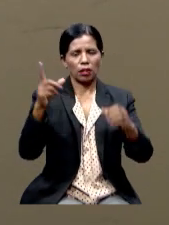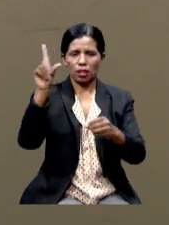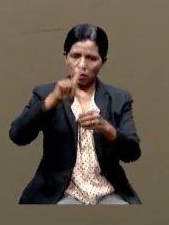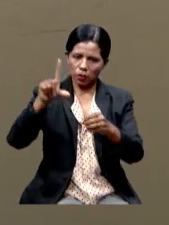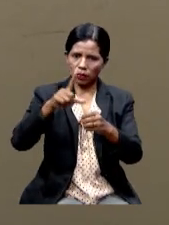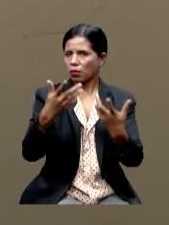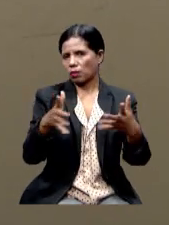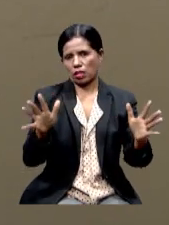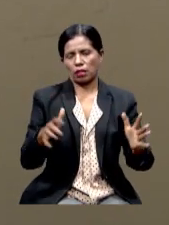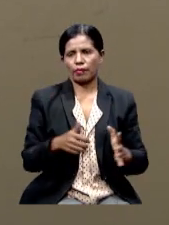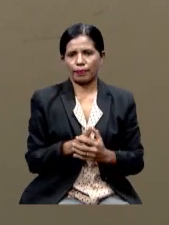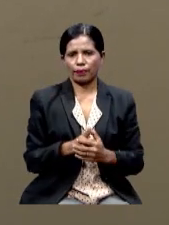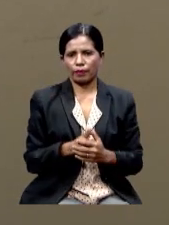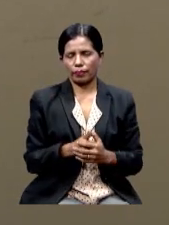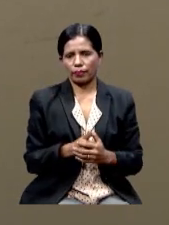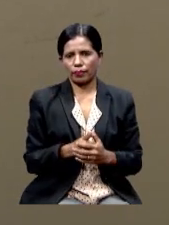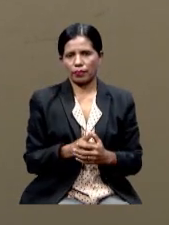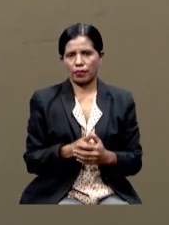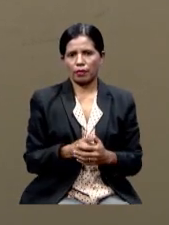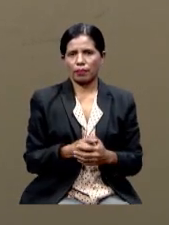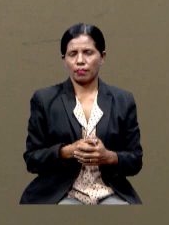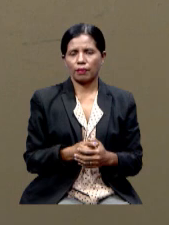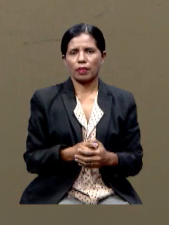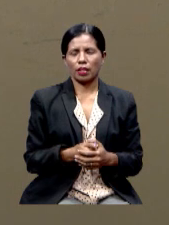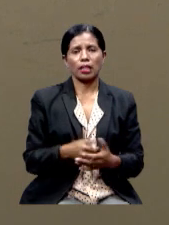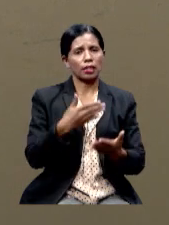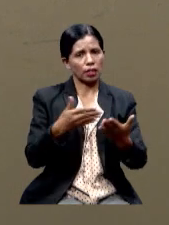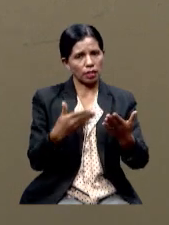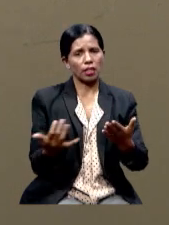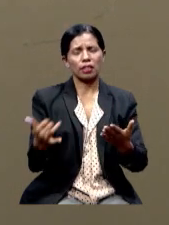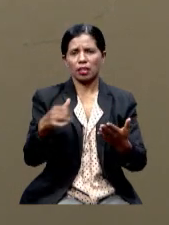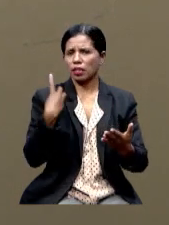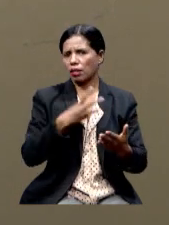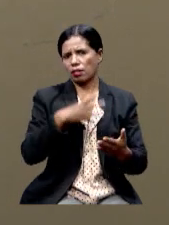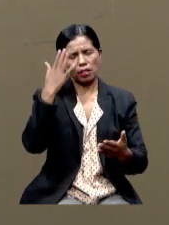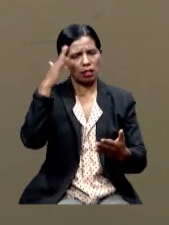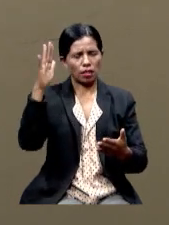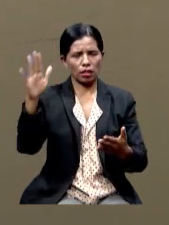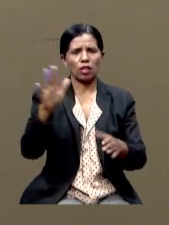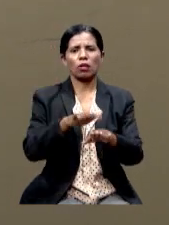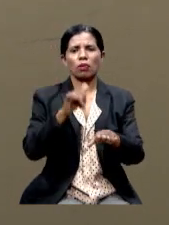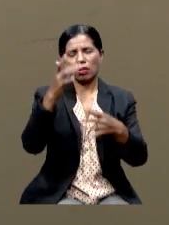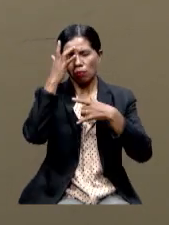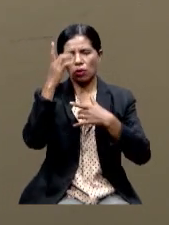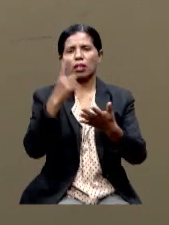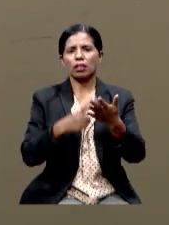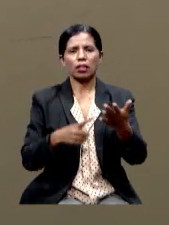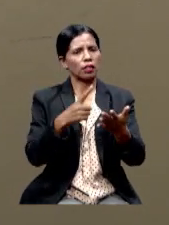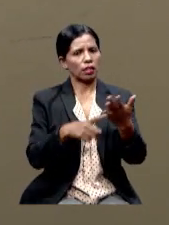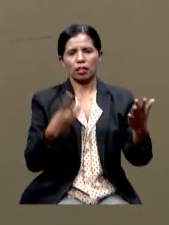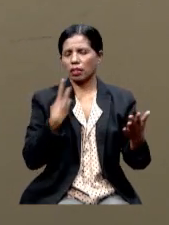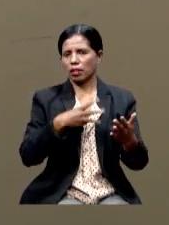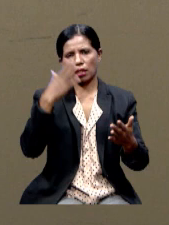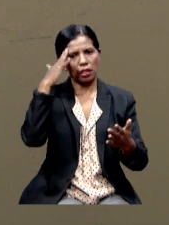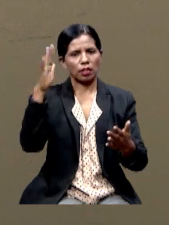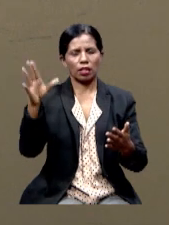final lá e tem que sair esse problema. Então, o produto gira que nem te lá tem, contamina a saída, o produto gira que nem, aí tu consumo